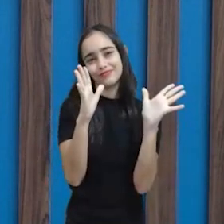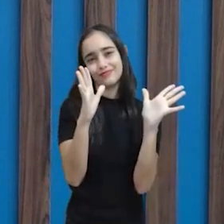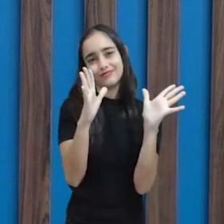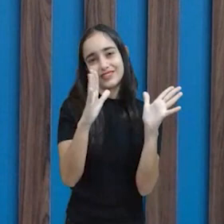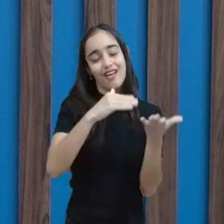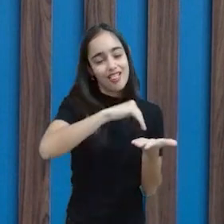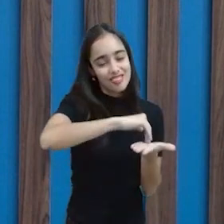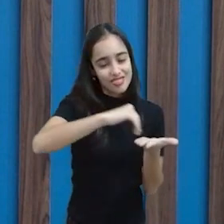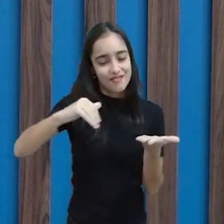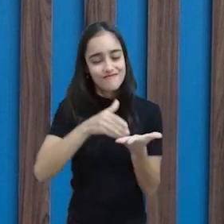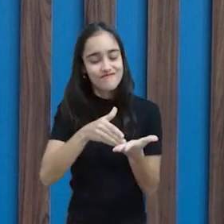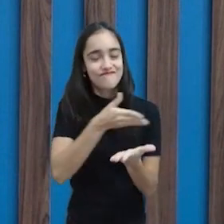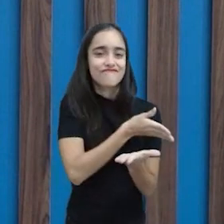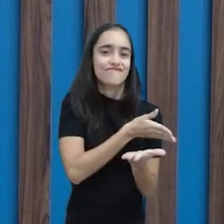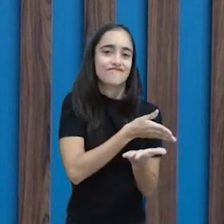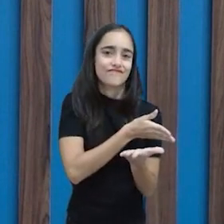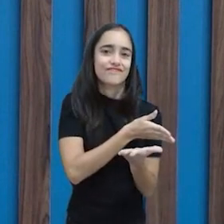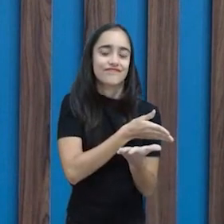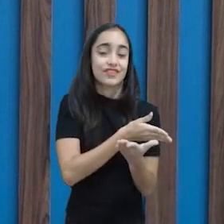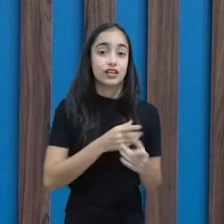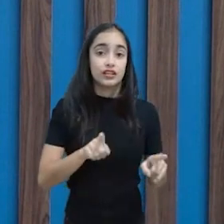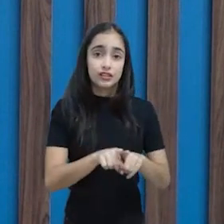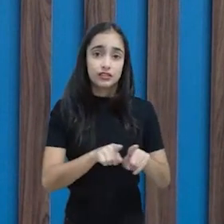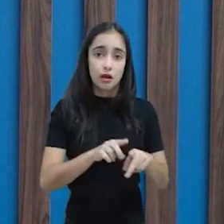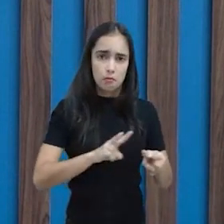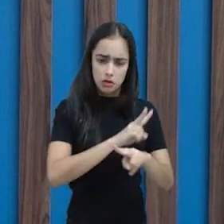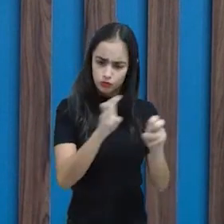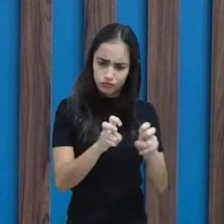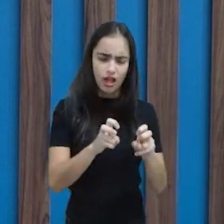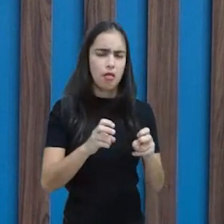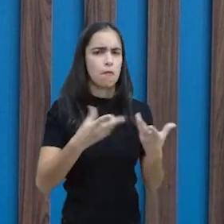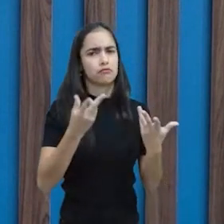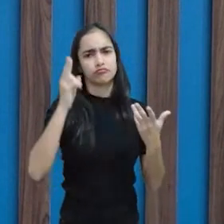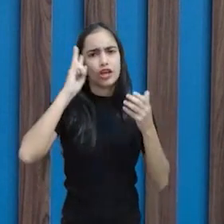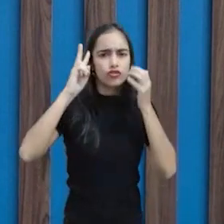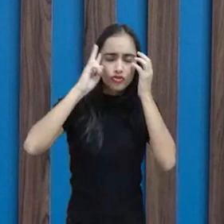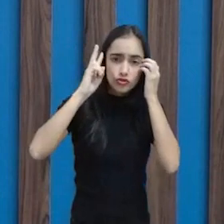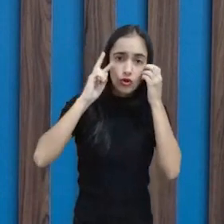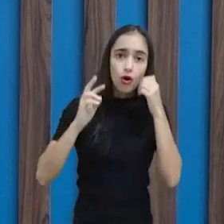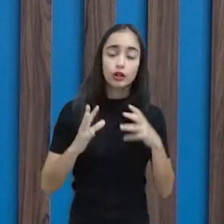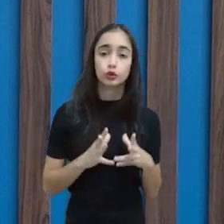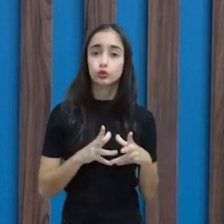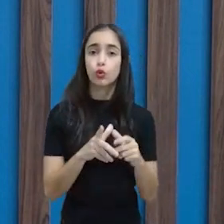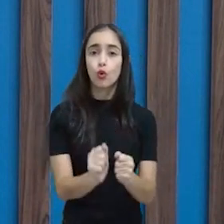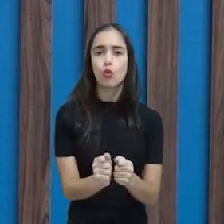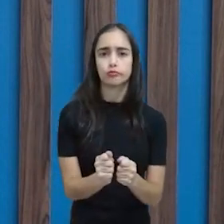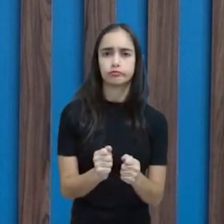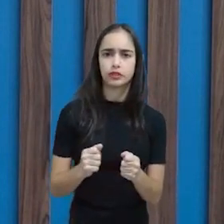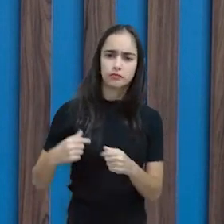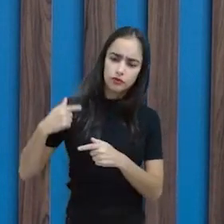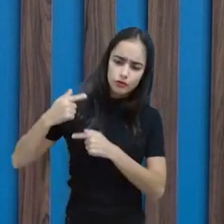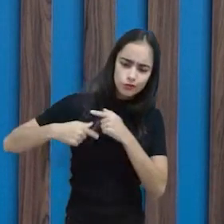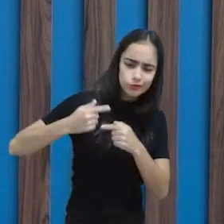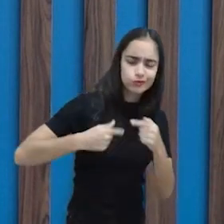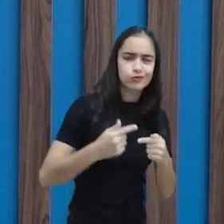a inserção dessa temática toda, né, da história toda, dessa herança que a gente